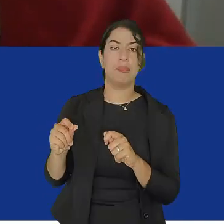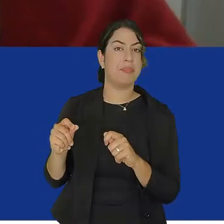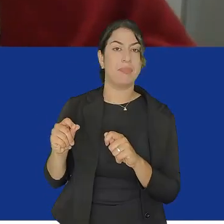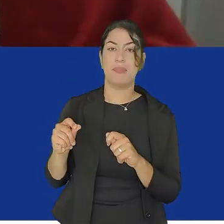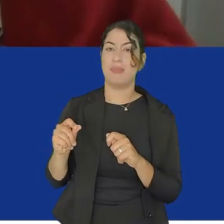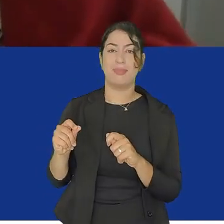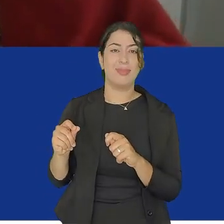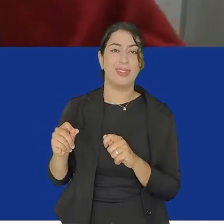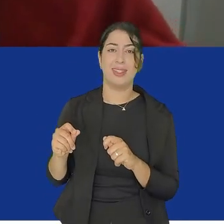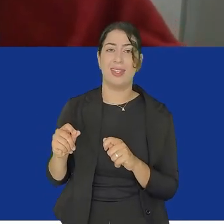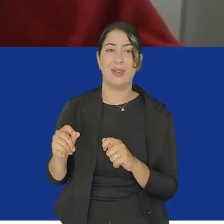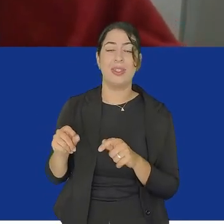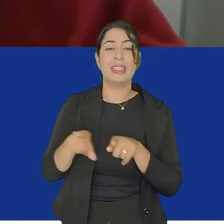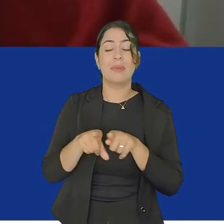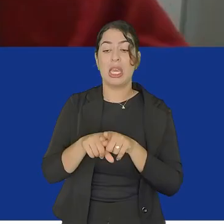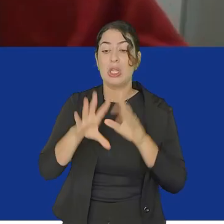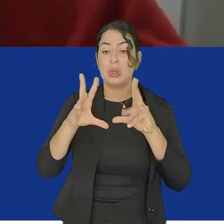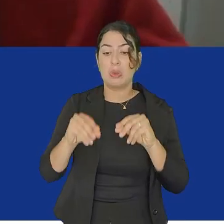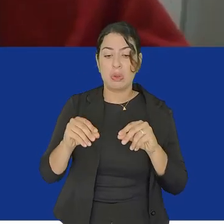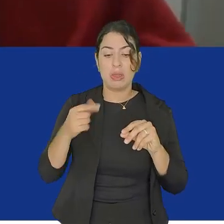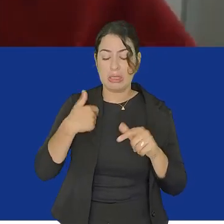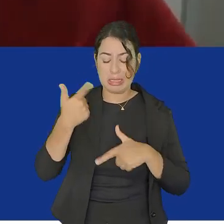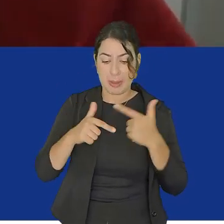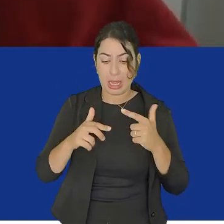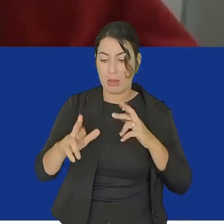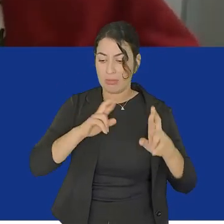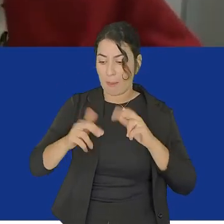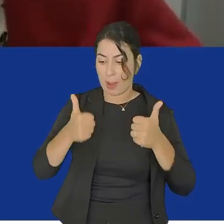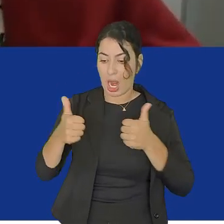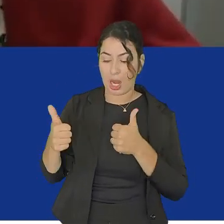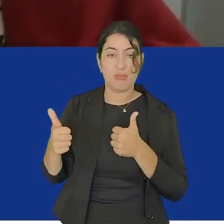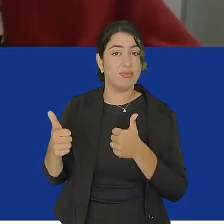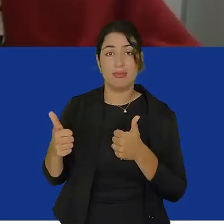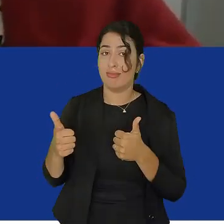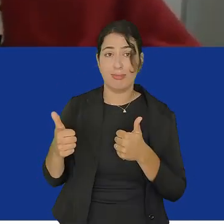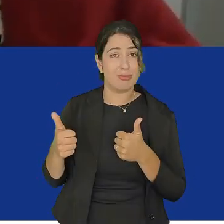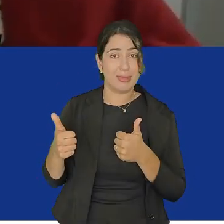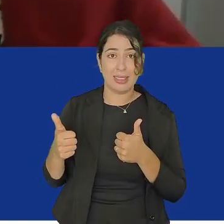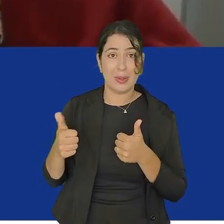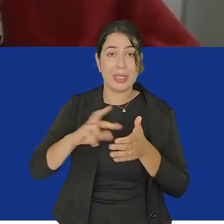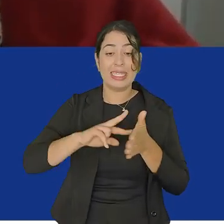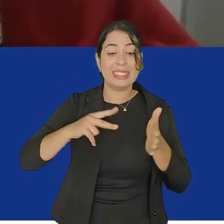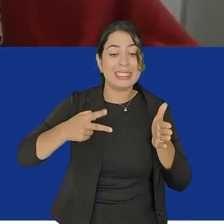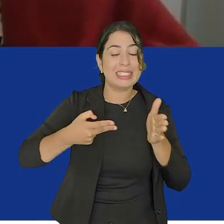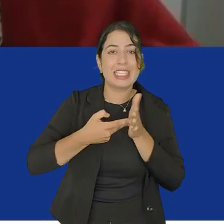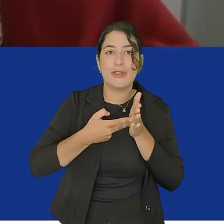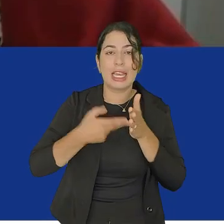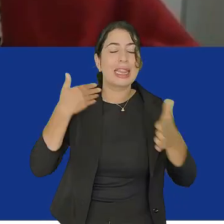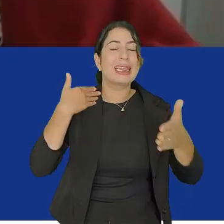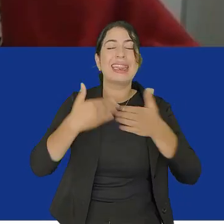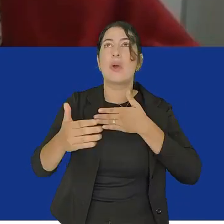que sempre os nossos resultados e tarefas serão positivos, bons, satisfatórios. Quer dizer que não importa o